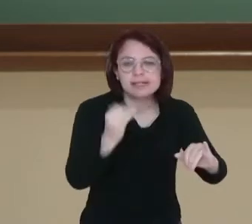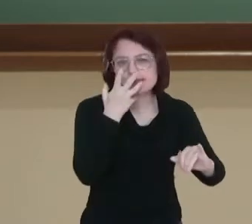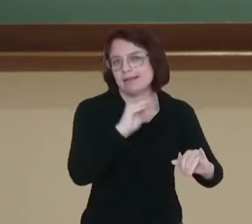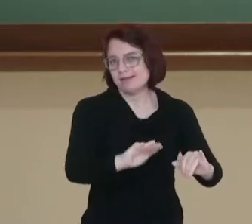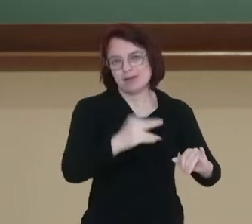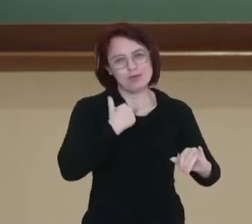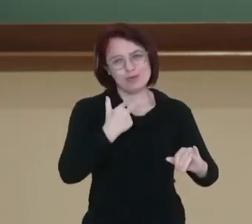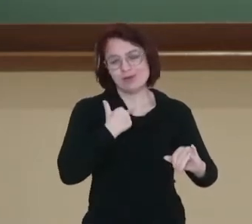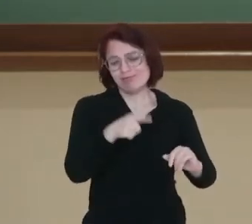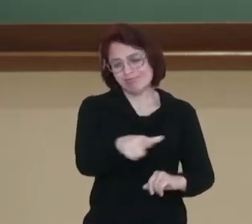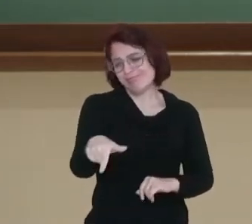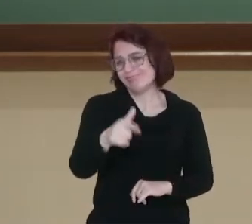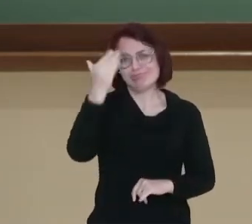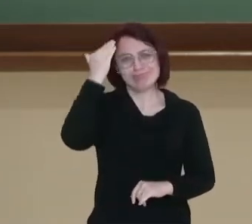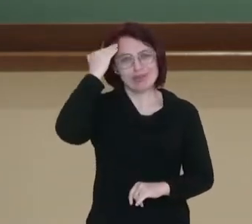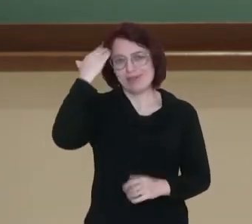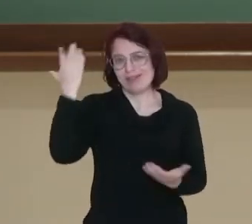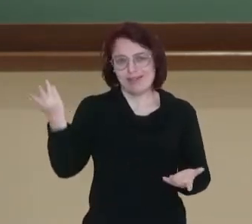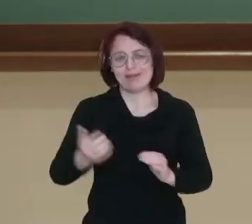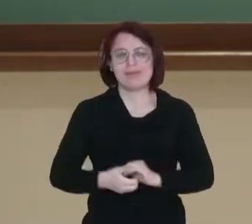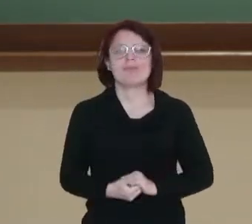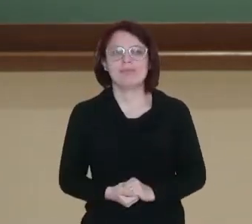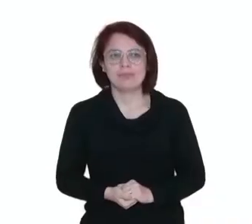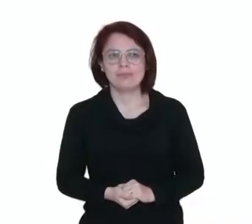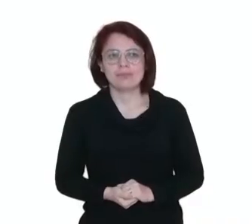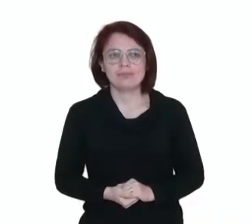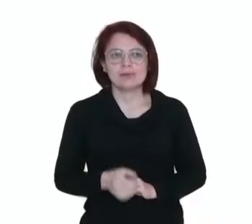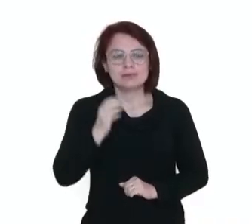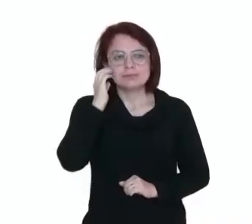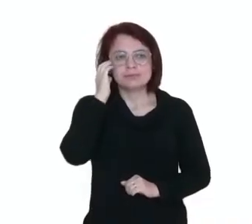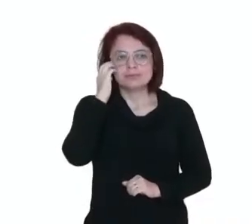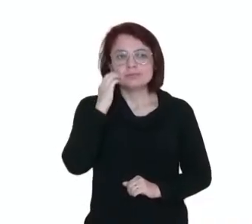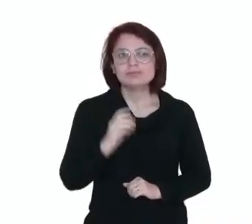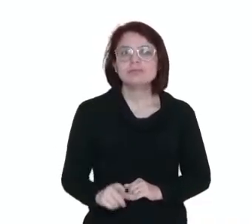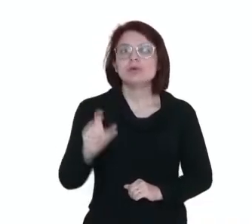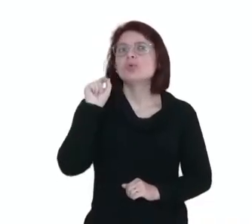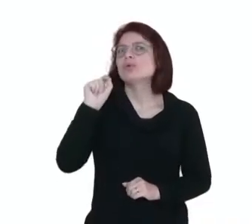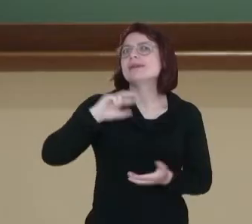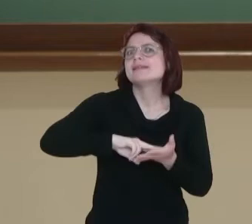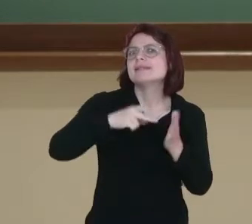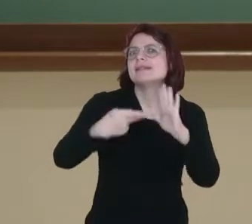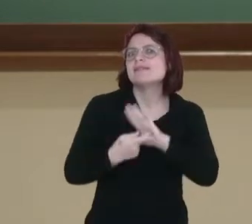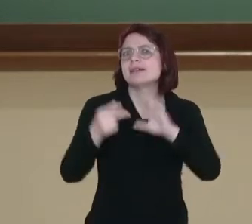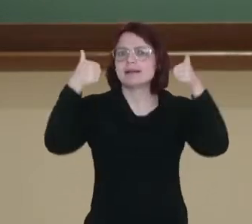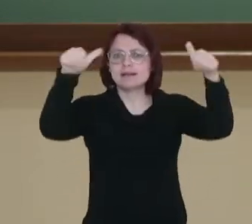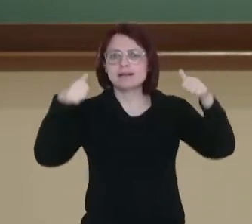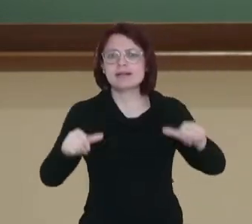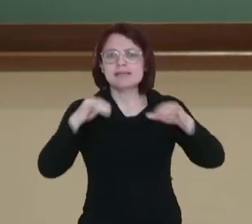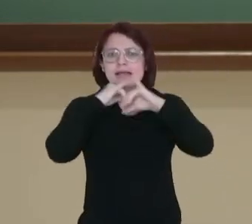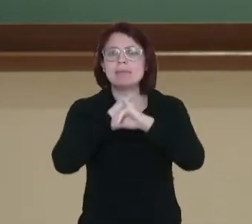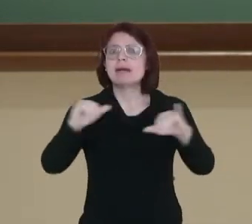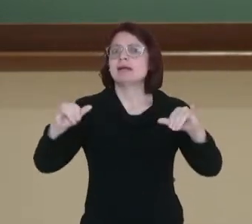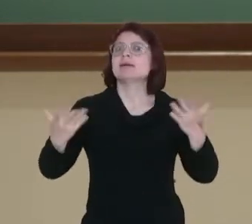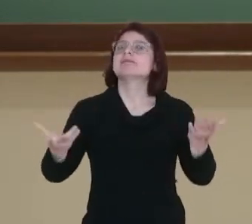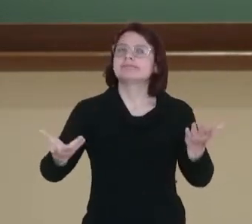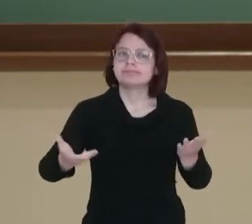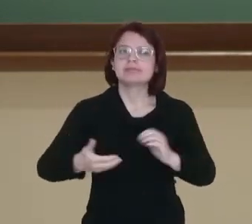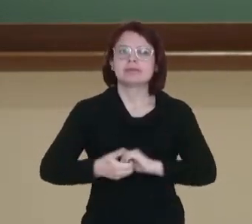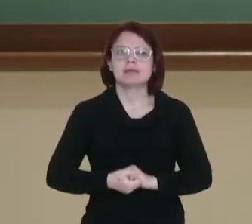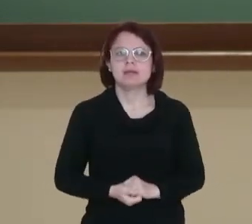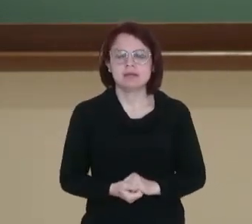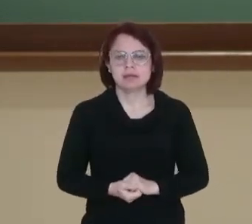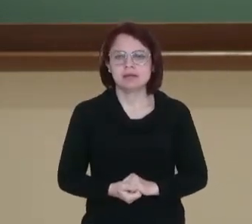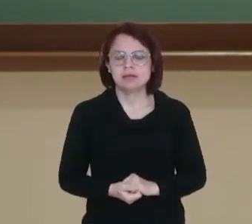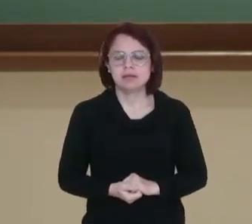beleza? Vamos adiante. O que é então um cartaz de campanha? Então, o nome é